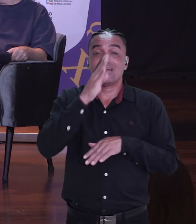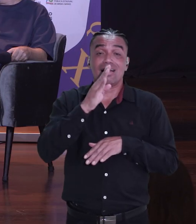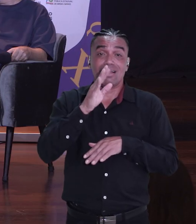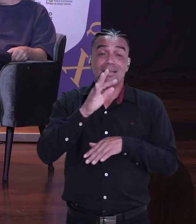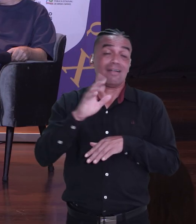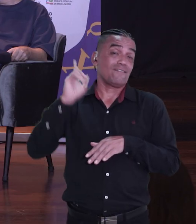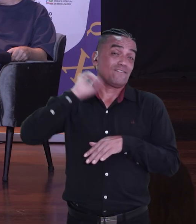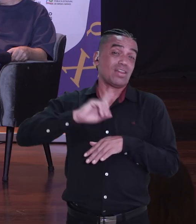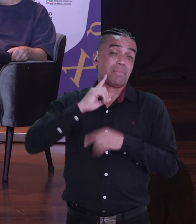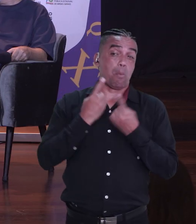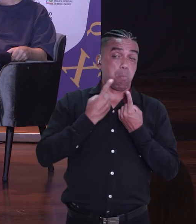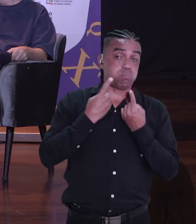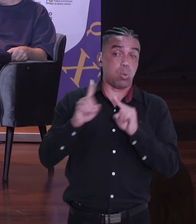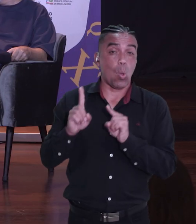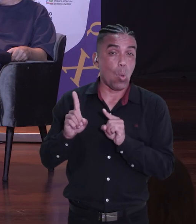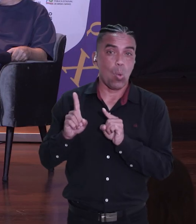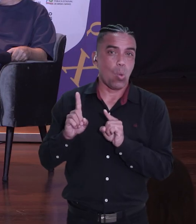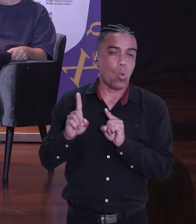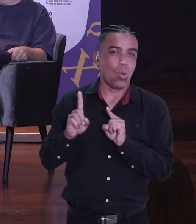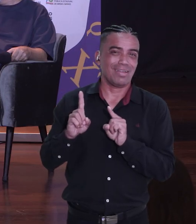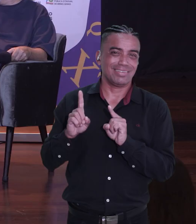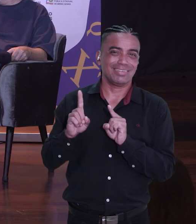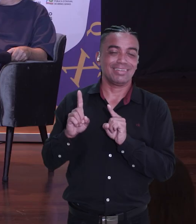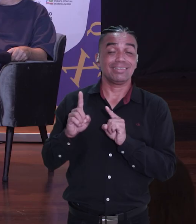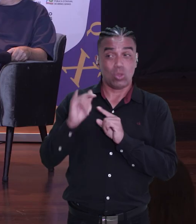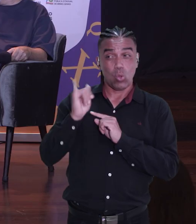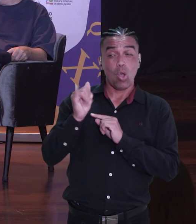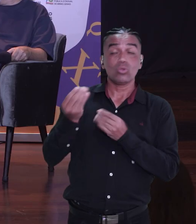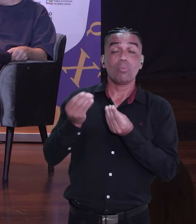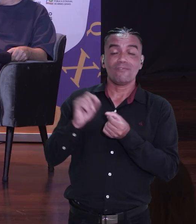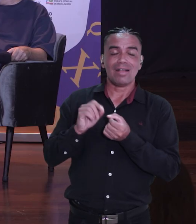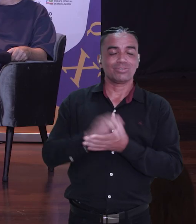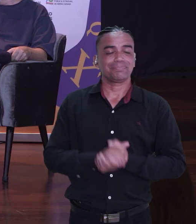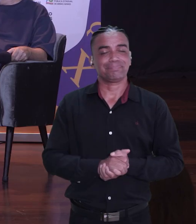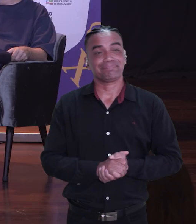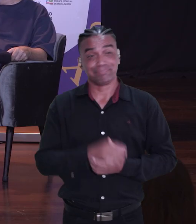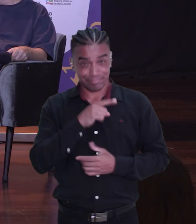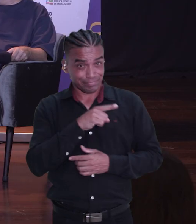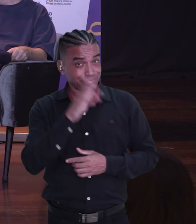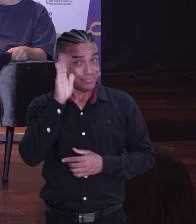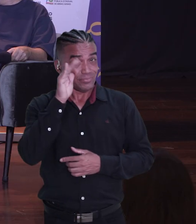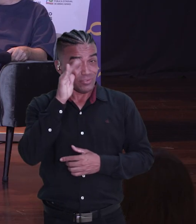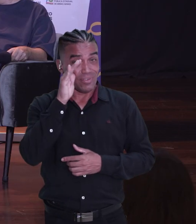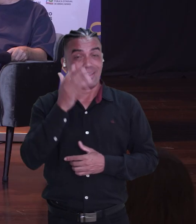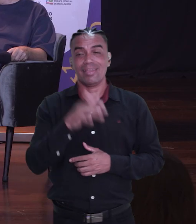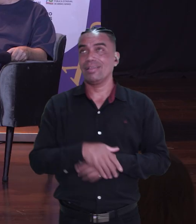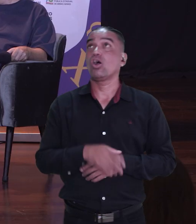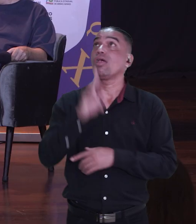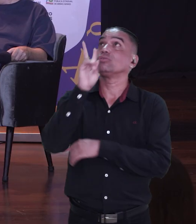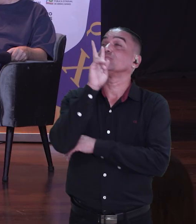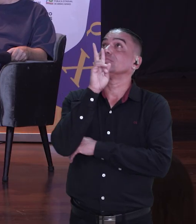passo mal, quando eu vejo o Flamengo ser atacado. Então, conta para eles como é que eu faço.